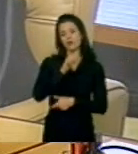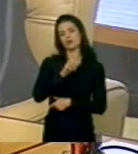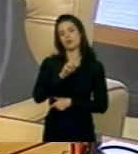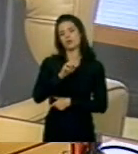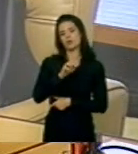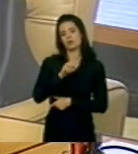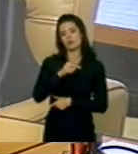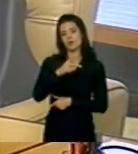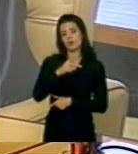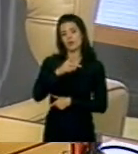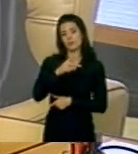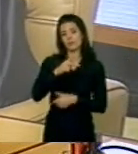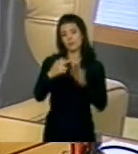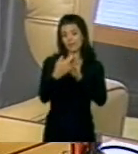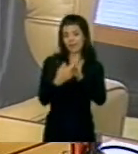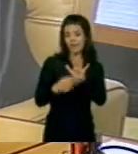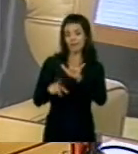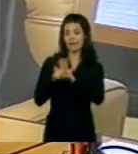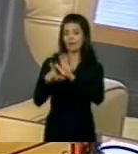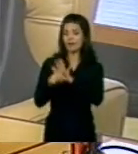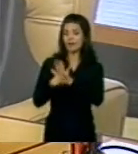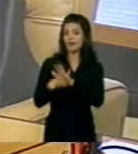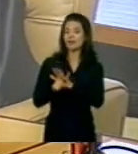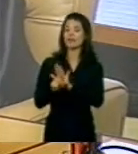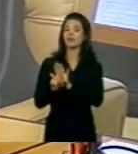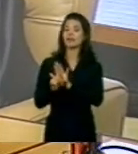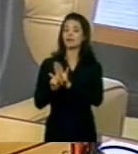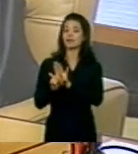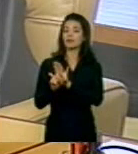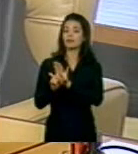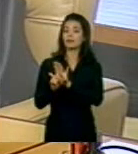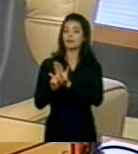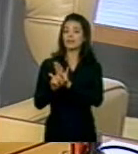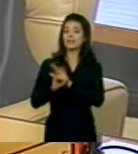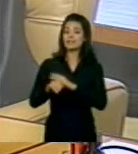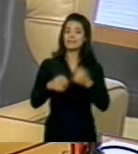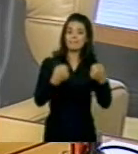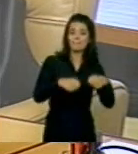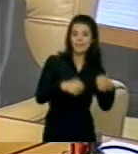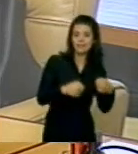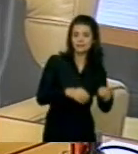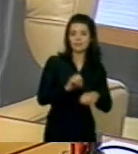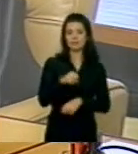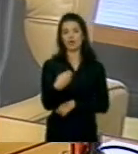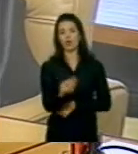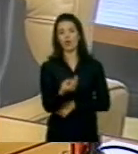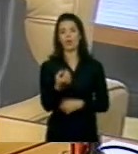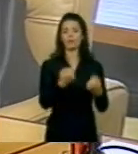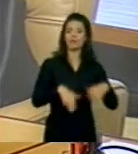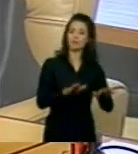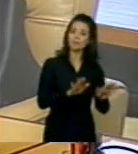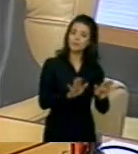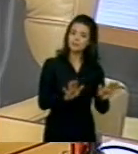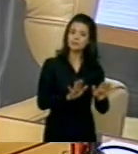penais decretadas pelo Poder Judiciário, fundada nos juízos de adequação e necessidade para aplicação da lei penal,